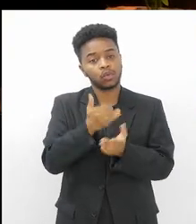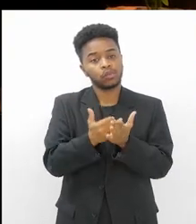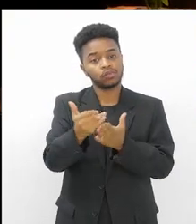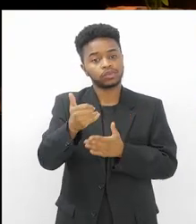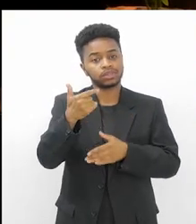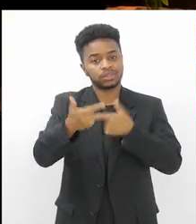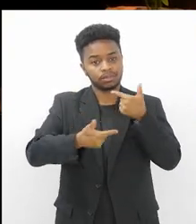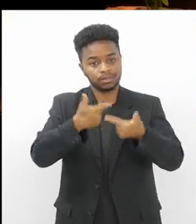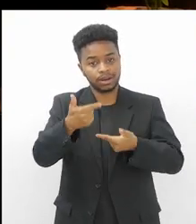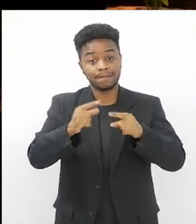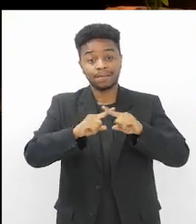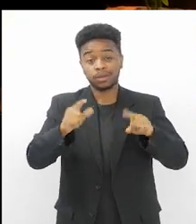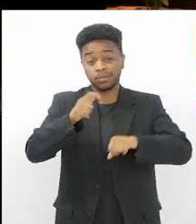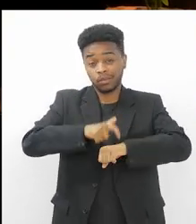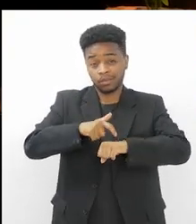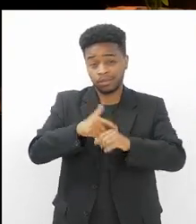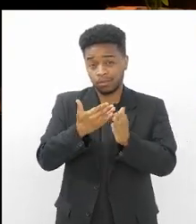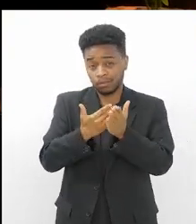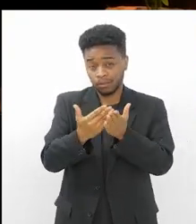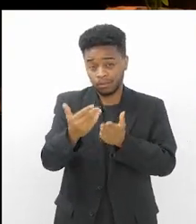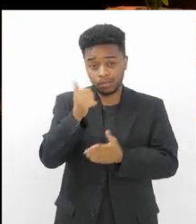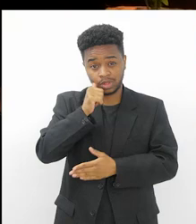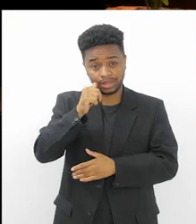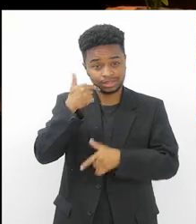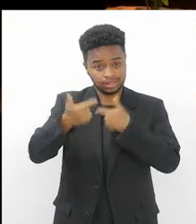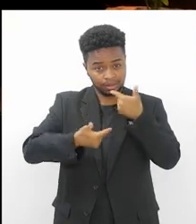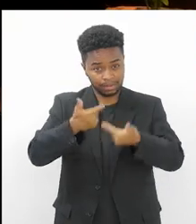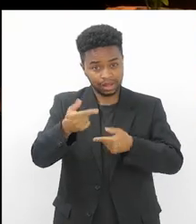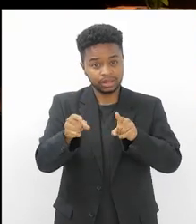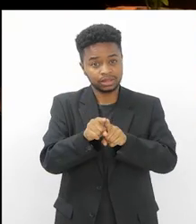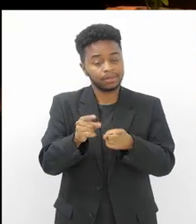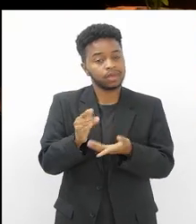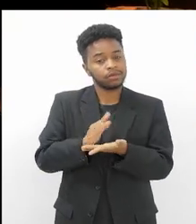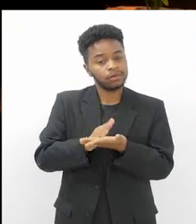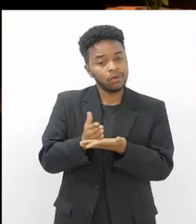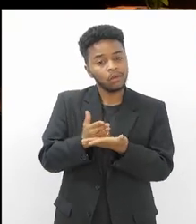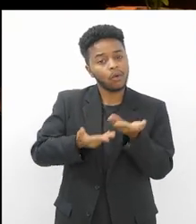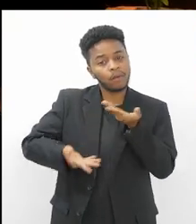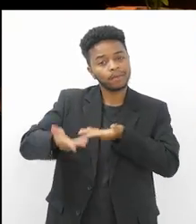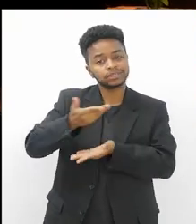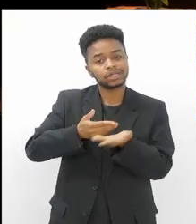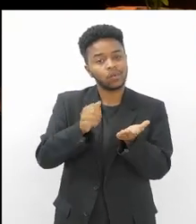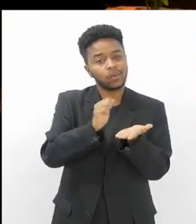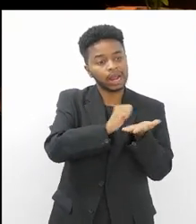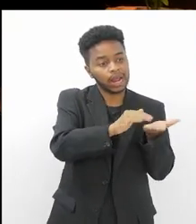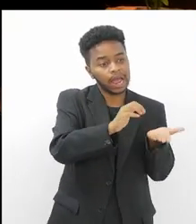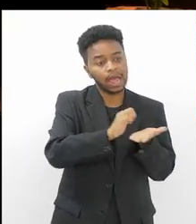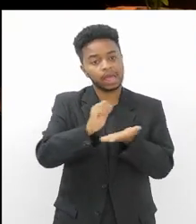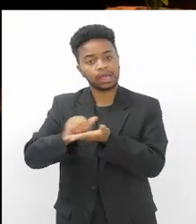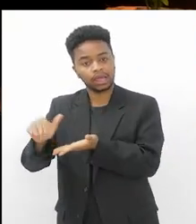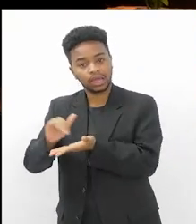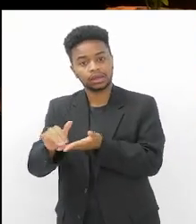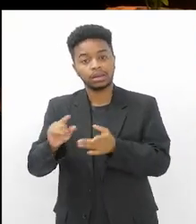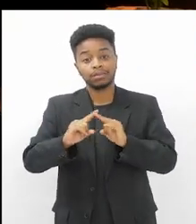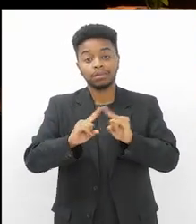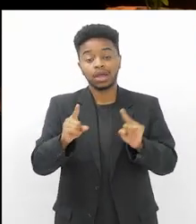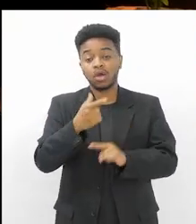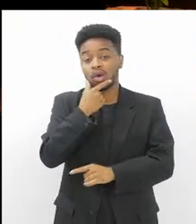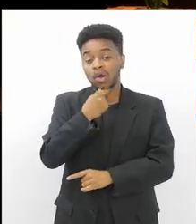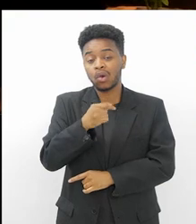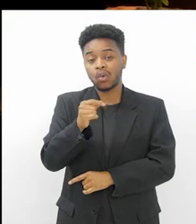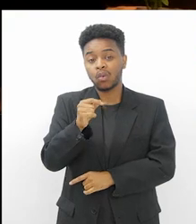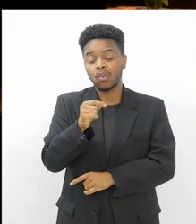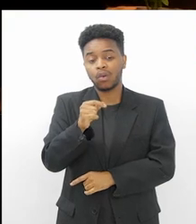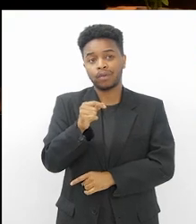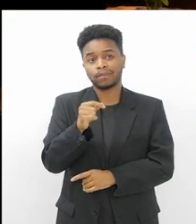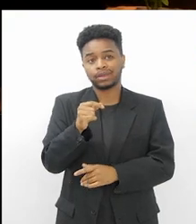saíram para trabalhar. Só que quando as mulheres saíram para trabalhar e passaram a dividir as despesas da casa,